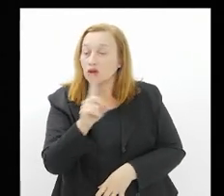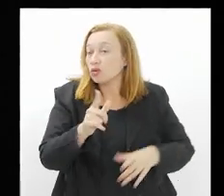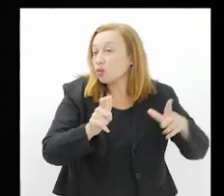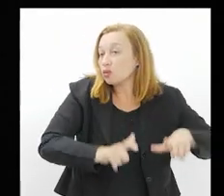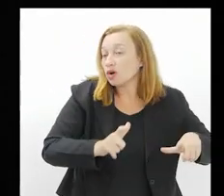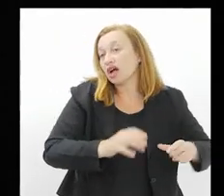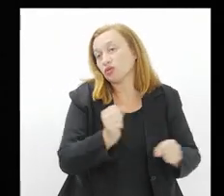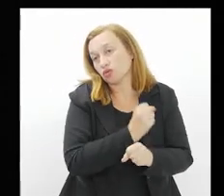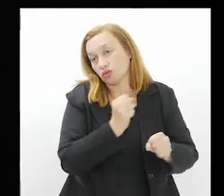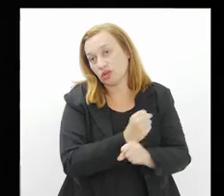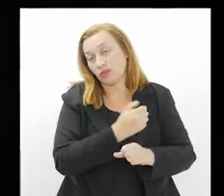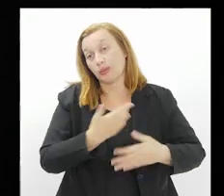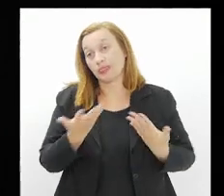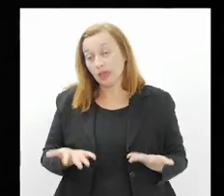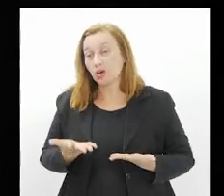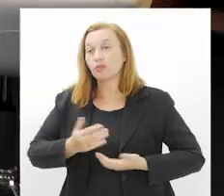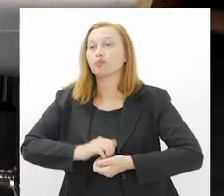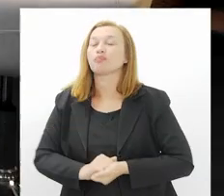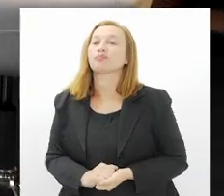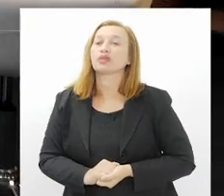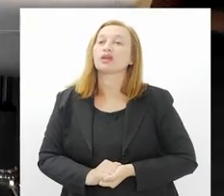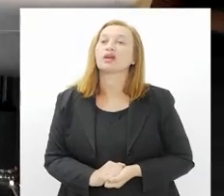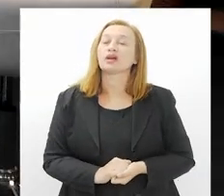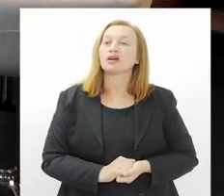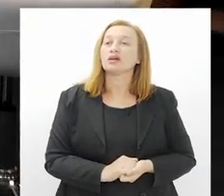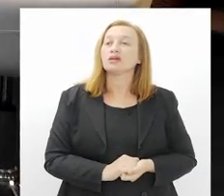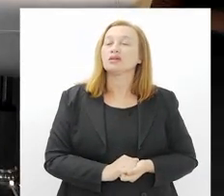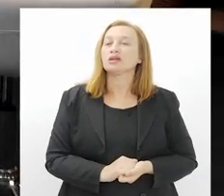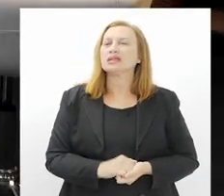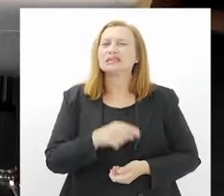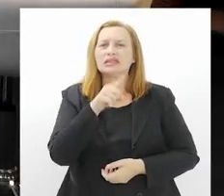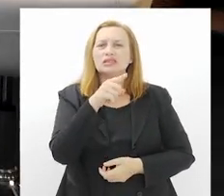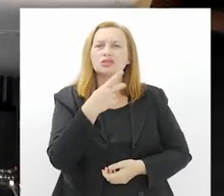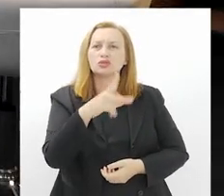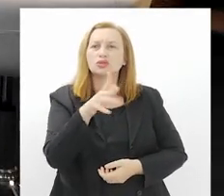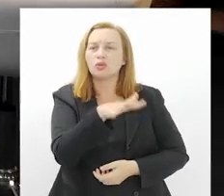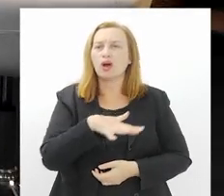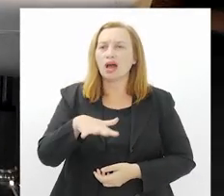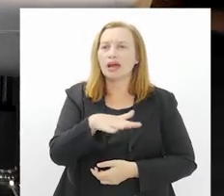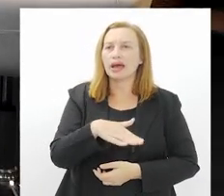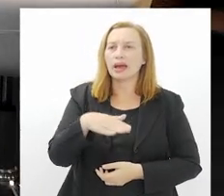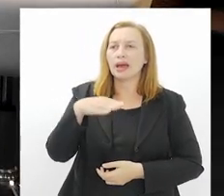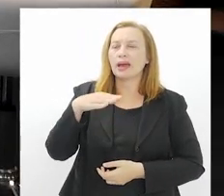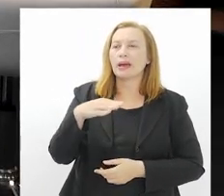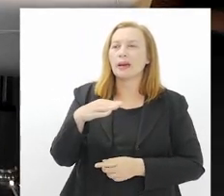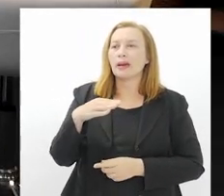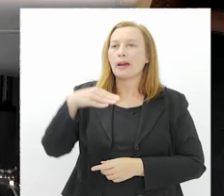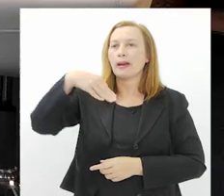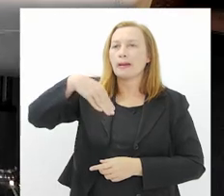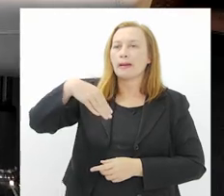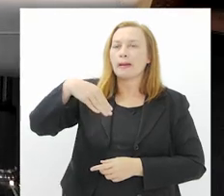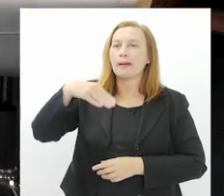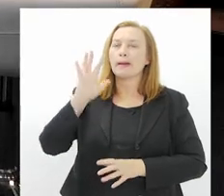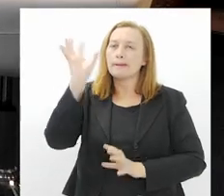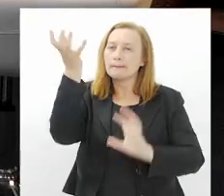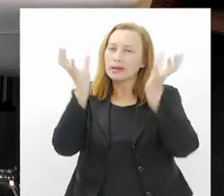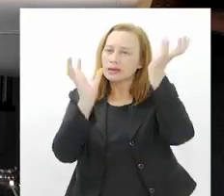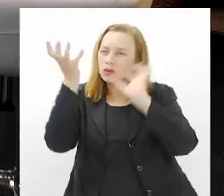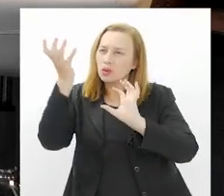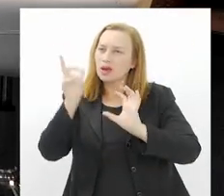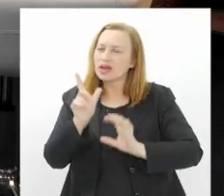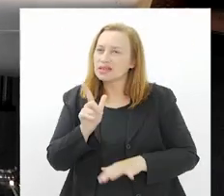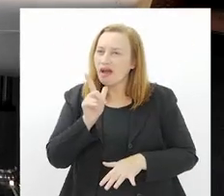né? Então, acho que teria esse aspecto. E na sua área, por exemplo, da meteorologia, nesse assunto